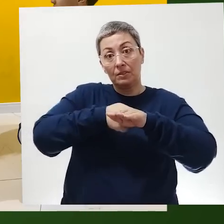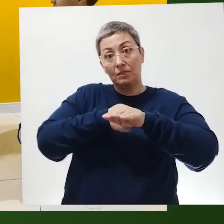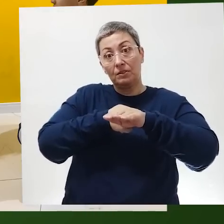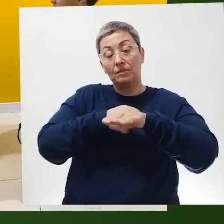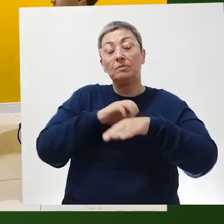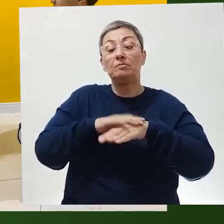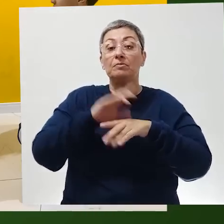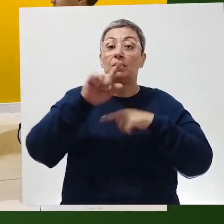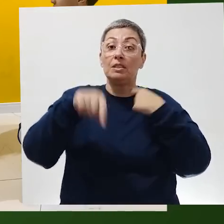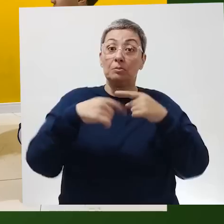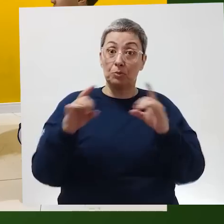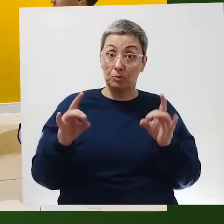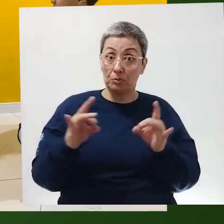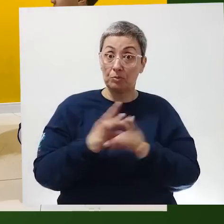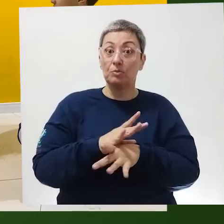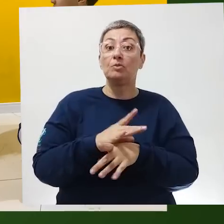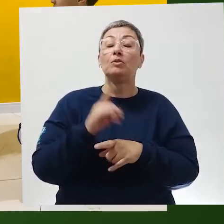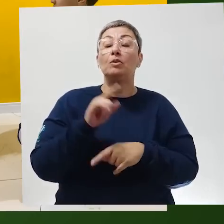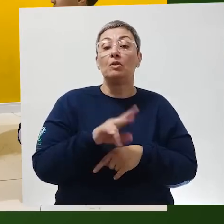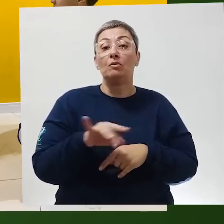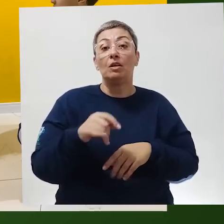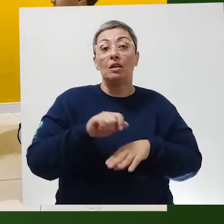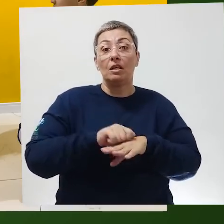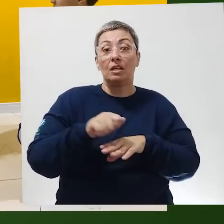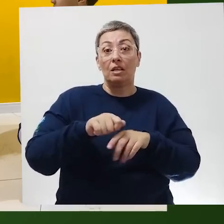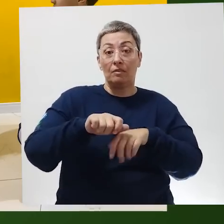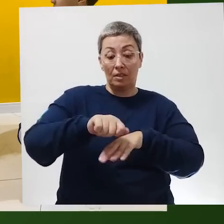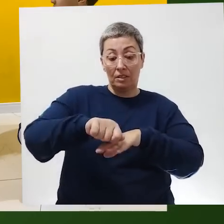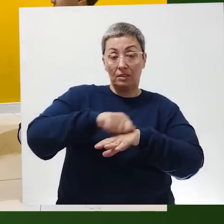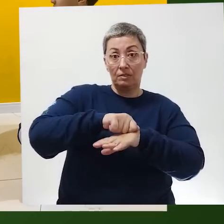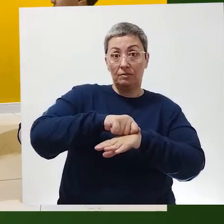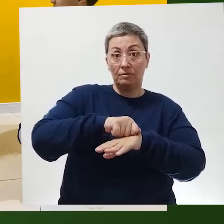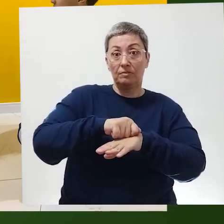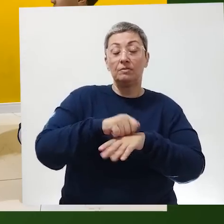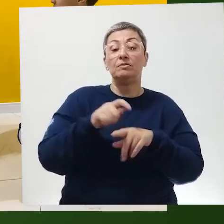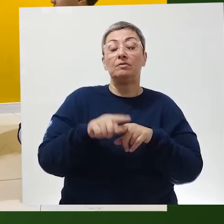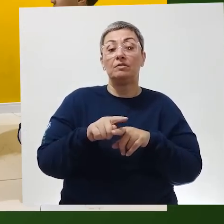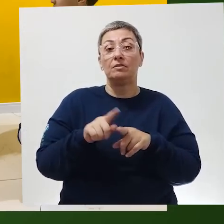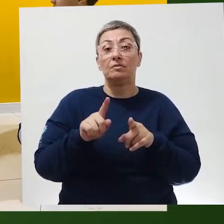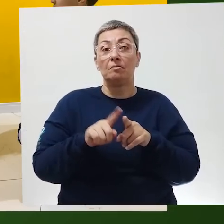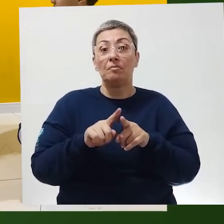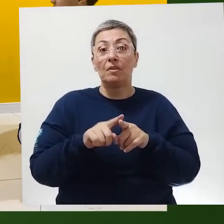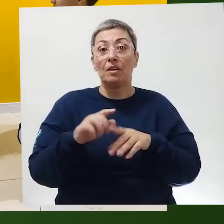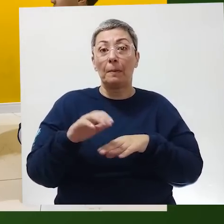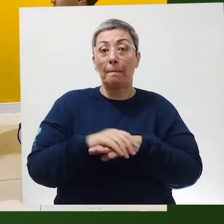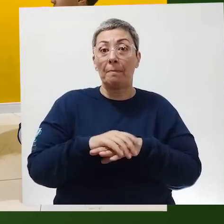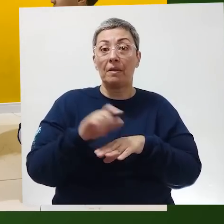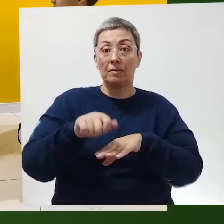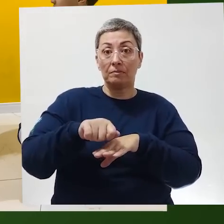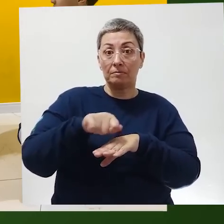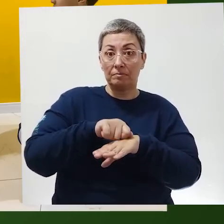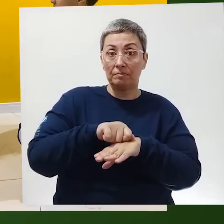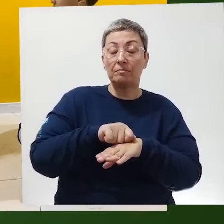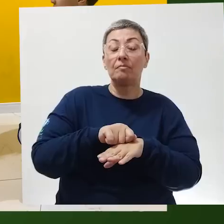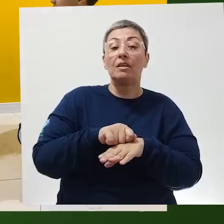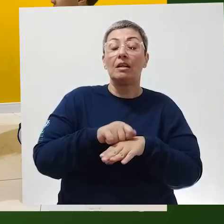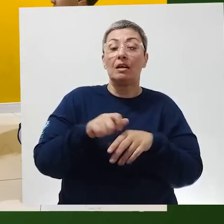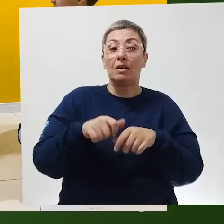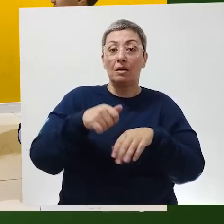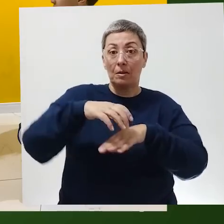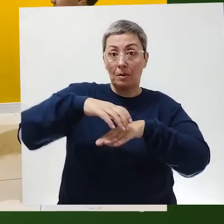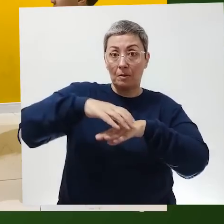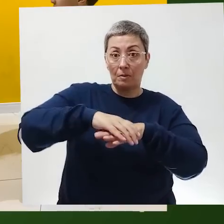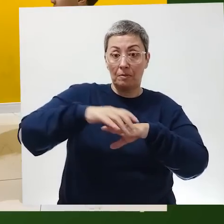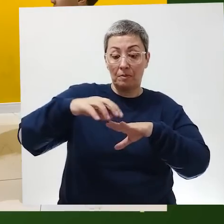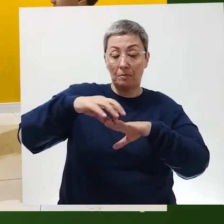atrás, depois de puxar atrás, ela puxa a lapela do tênis. Puxado a lapela, então ela vai